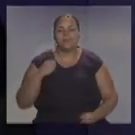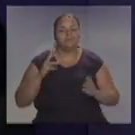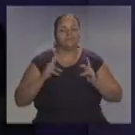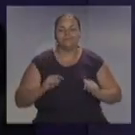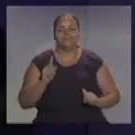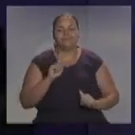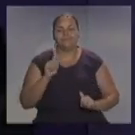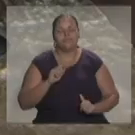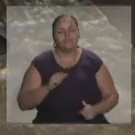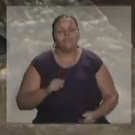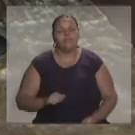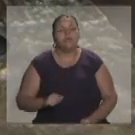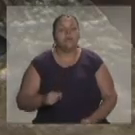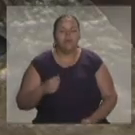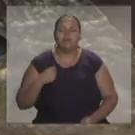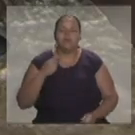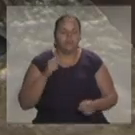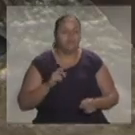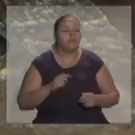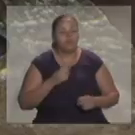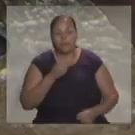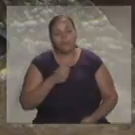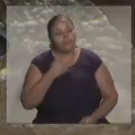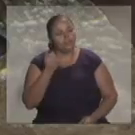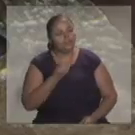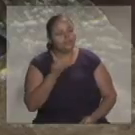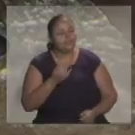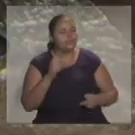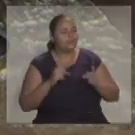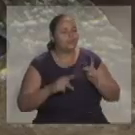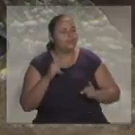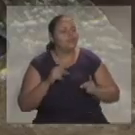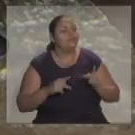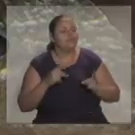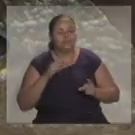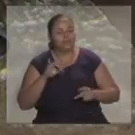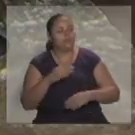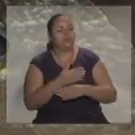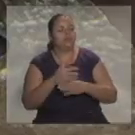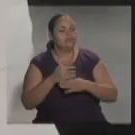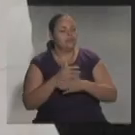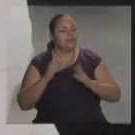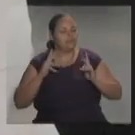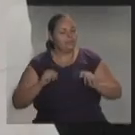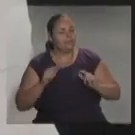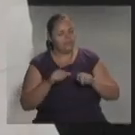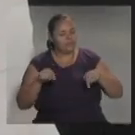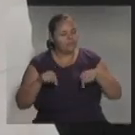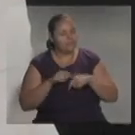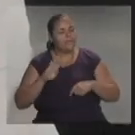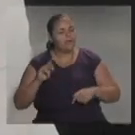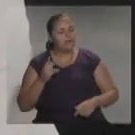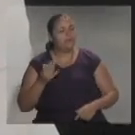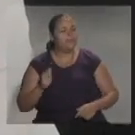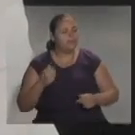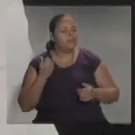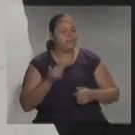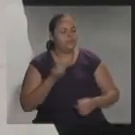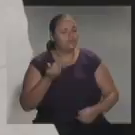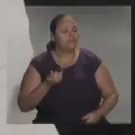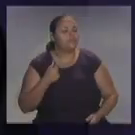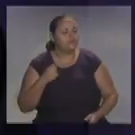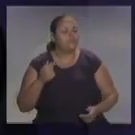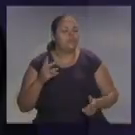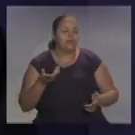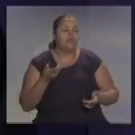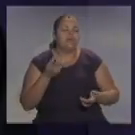perdida. Que isso seria parte de um legado sem fundamental para a população pra e não só da cidade, né? Sem dúvida. Como no caso dos Jogos do estado todo, né? A